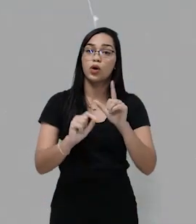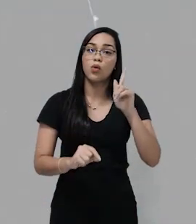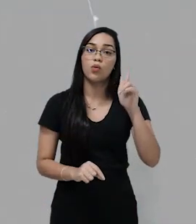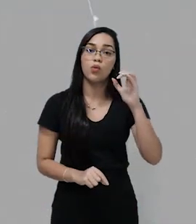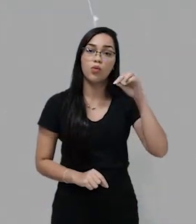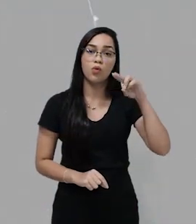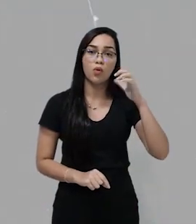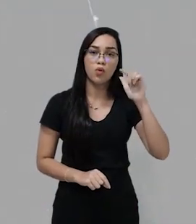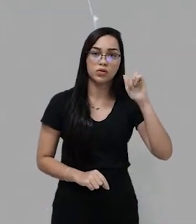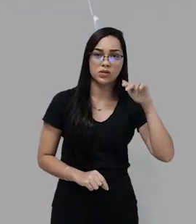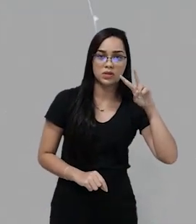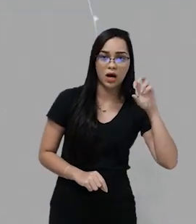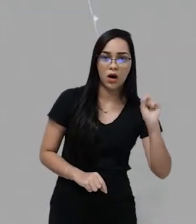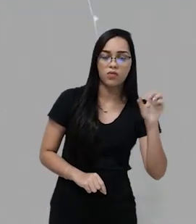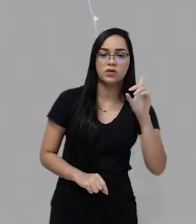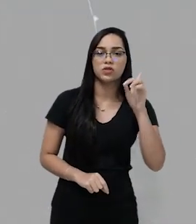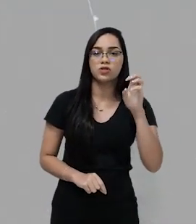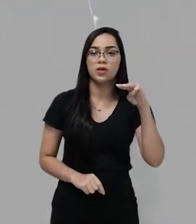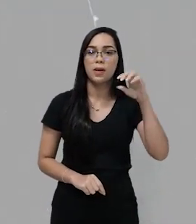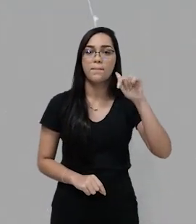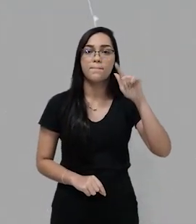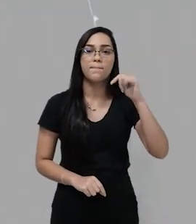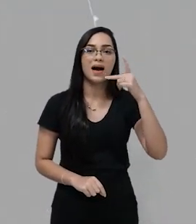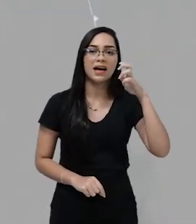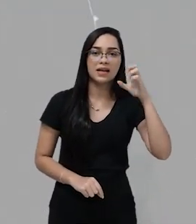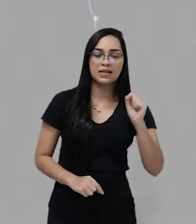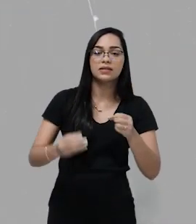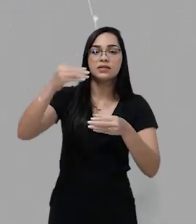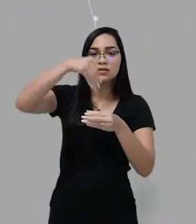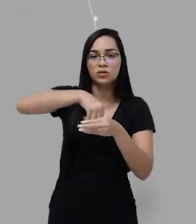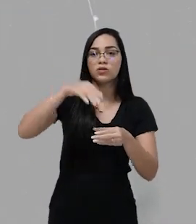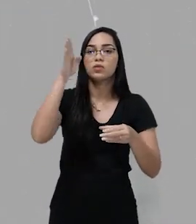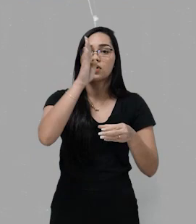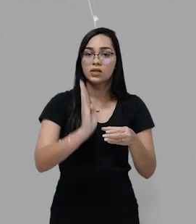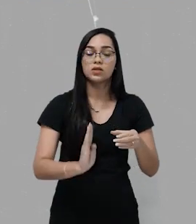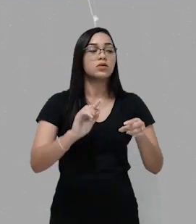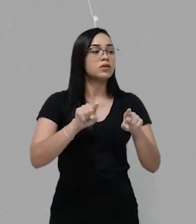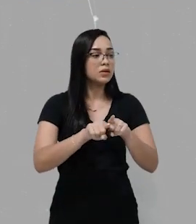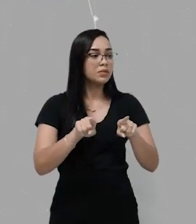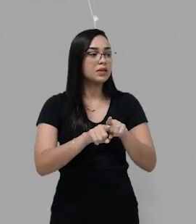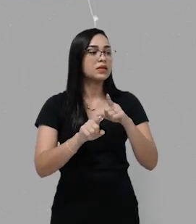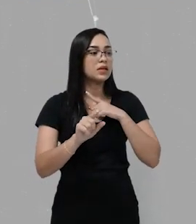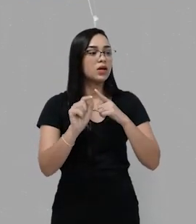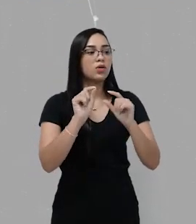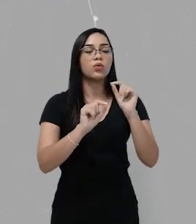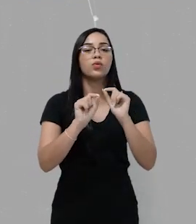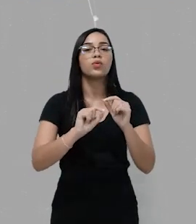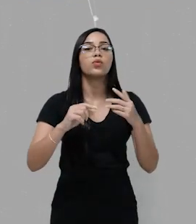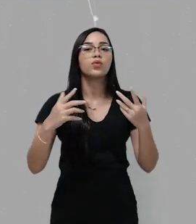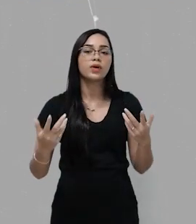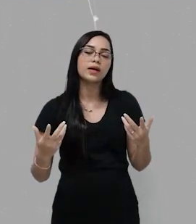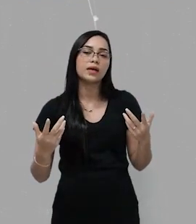de Magalhães, que introduziu o romantismo no Brasil. Ele também é responsável